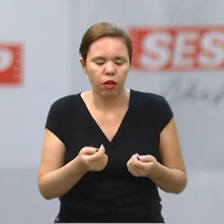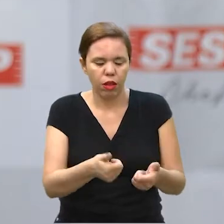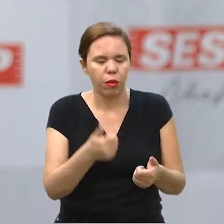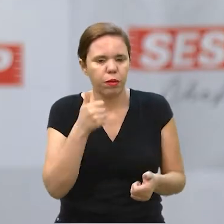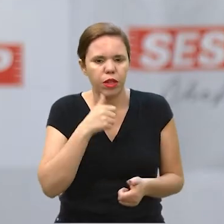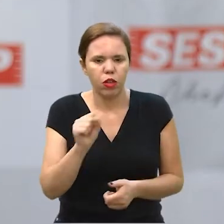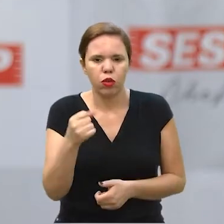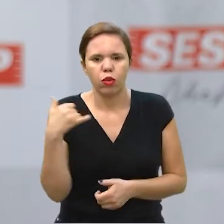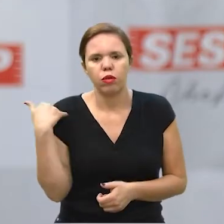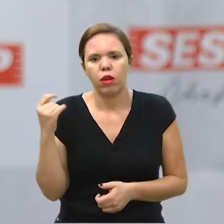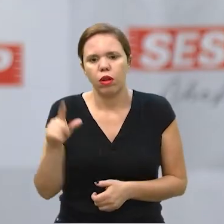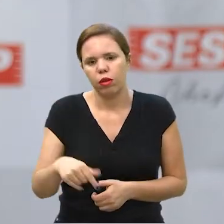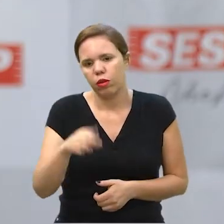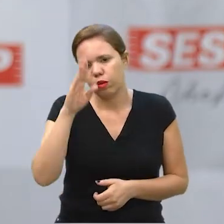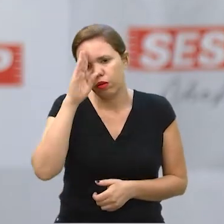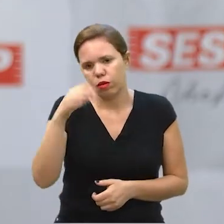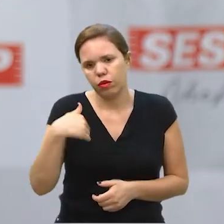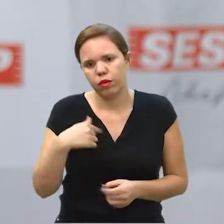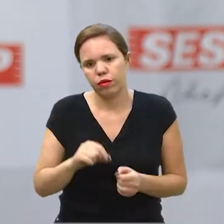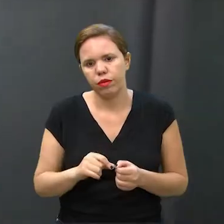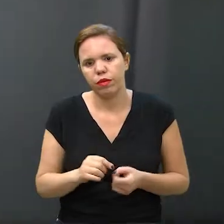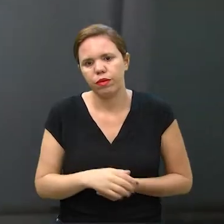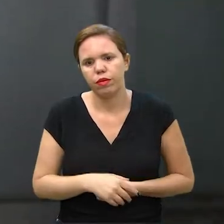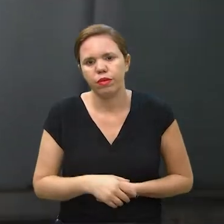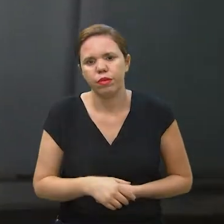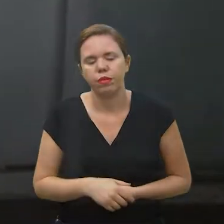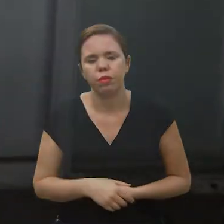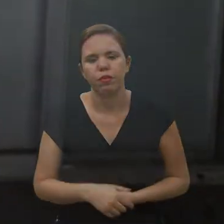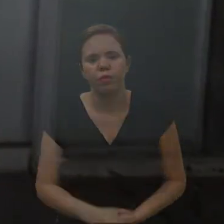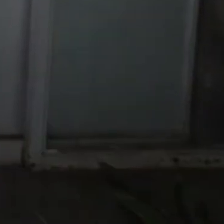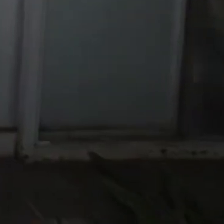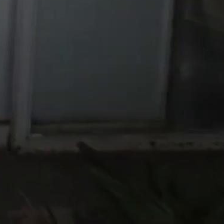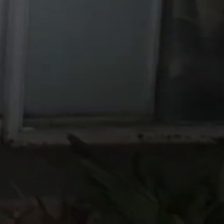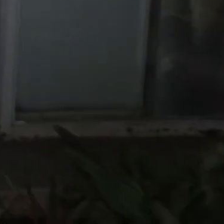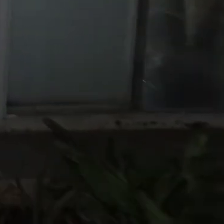8 anos, né? Eu acho que foi o principal motivo que eu fiz.